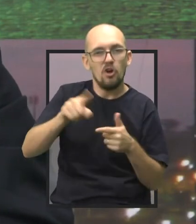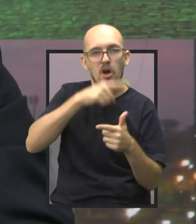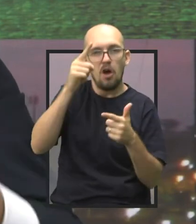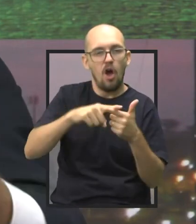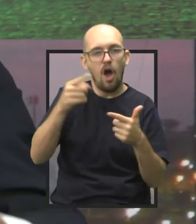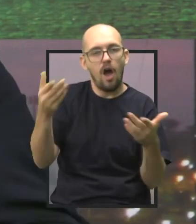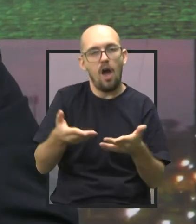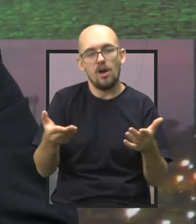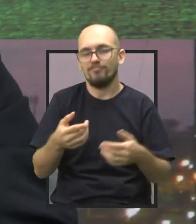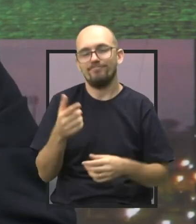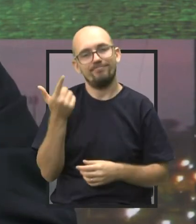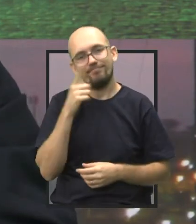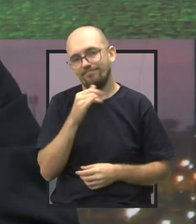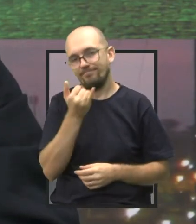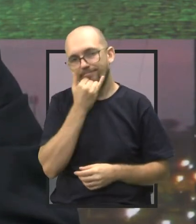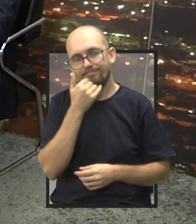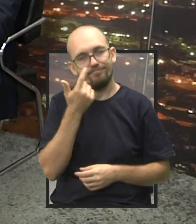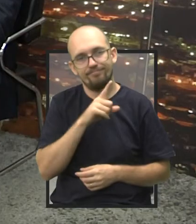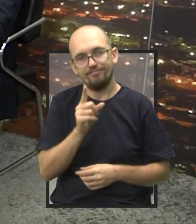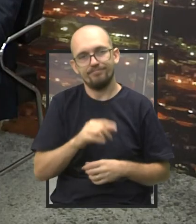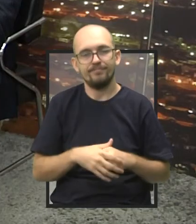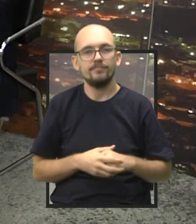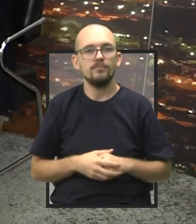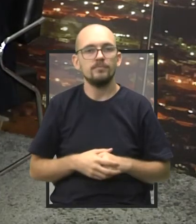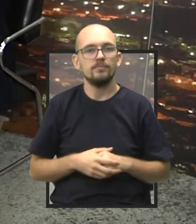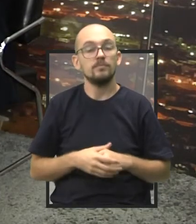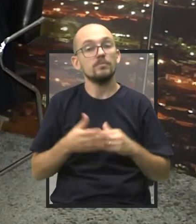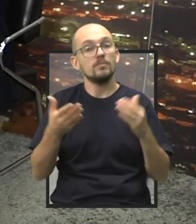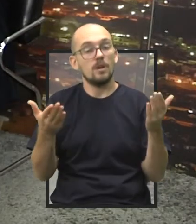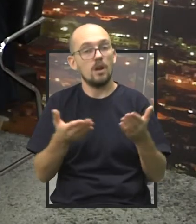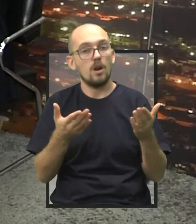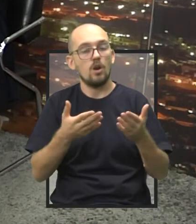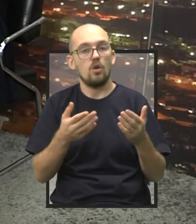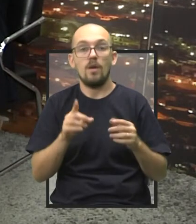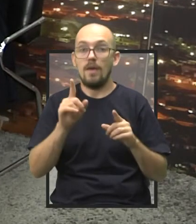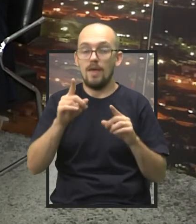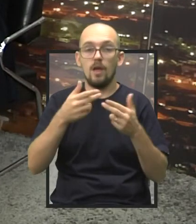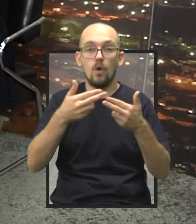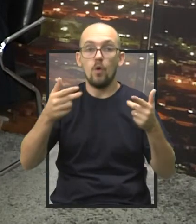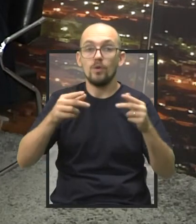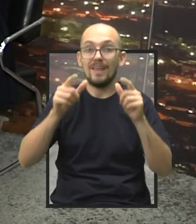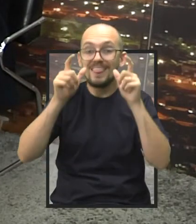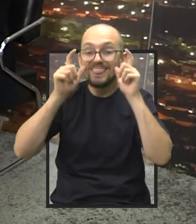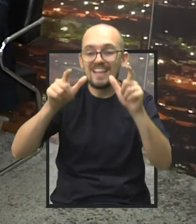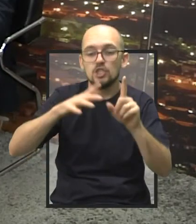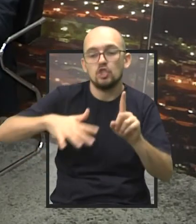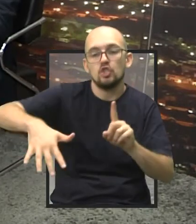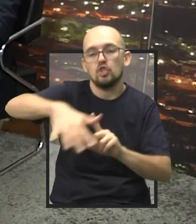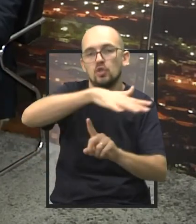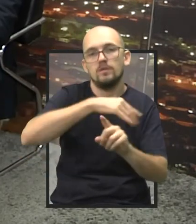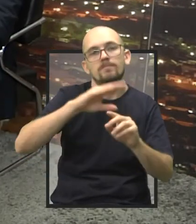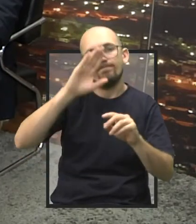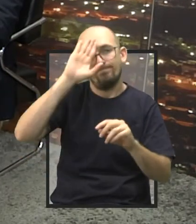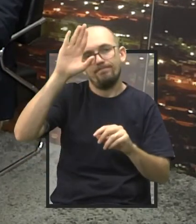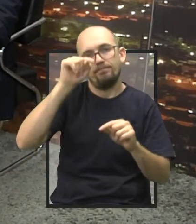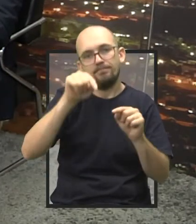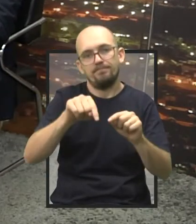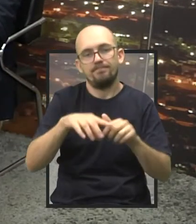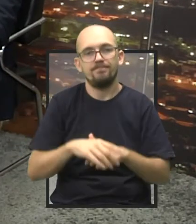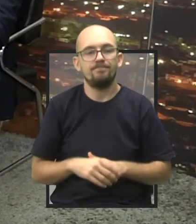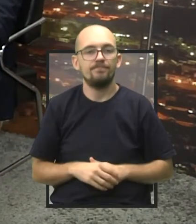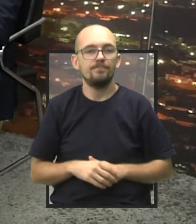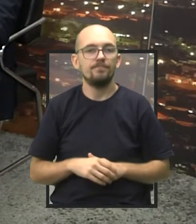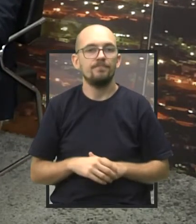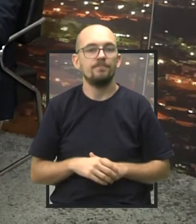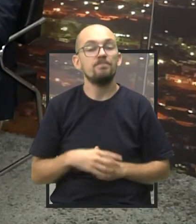a conseguir uma nova moradia. Juliana, uma coisa assim recorrente... De interesse social, de interesse, tá, Val? Isso, certo. É muito importante frisar. E uma